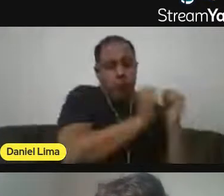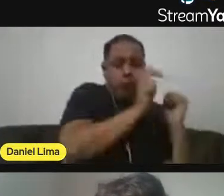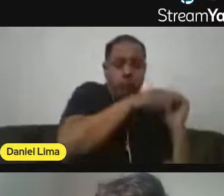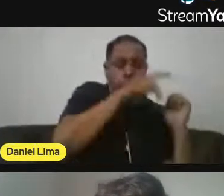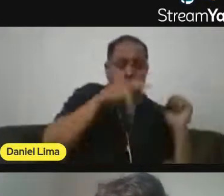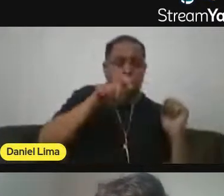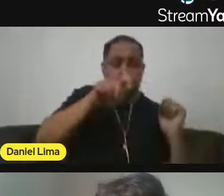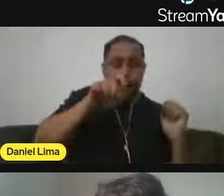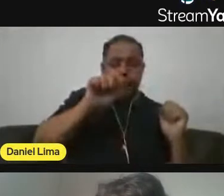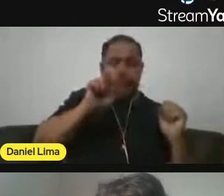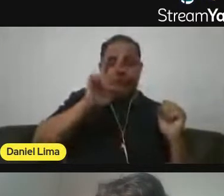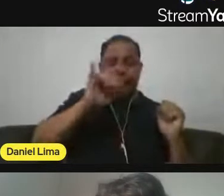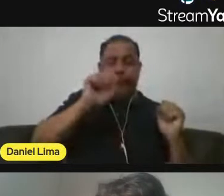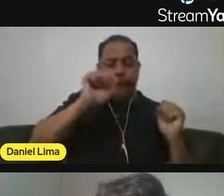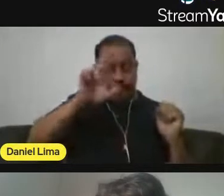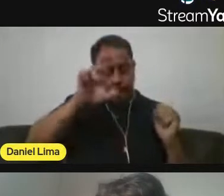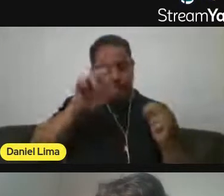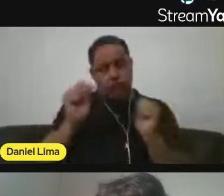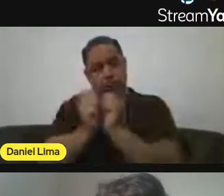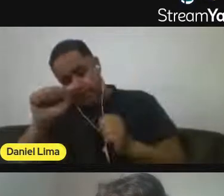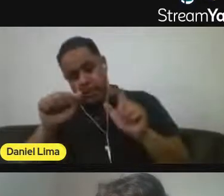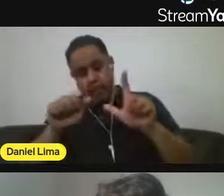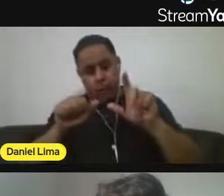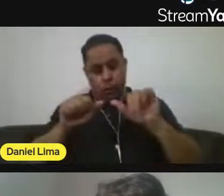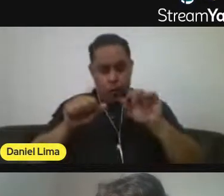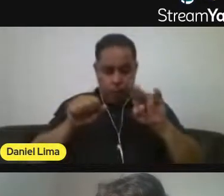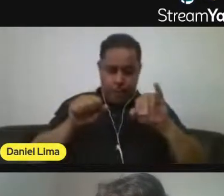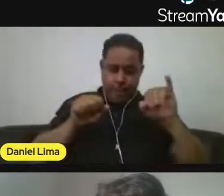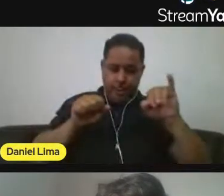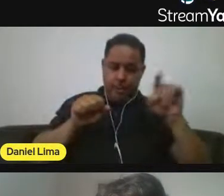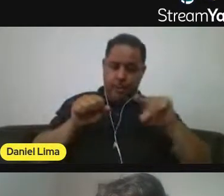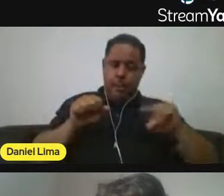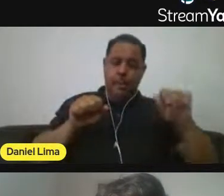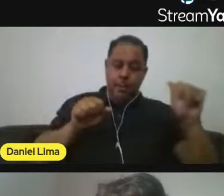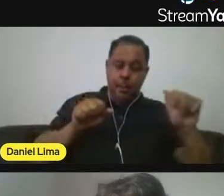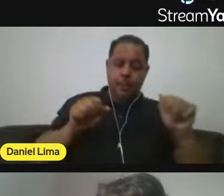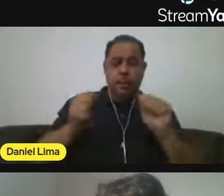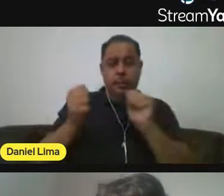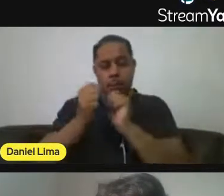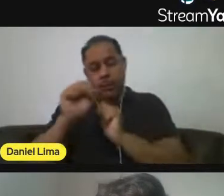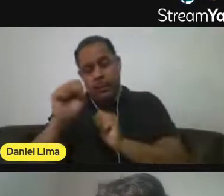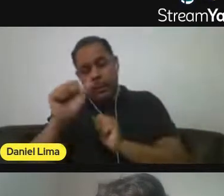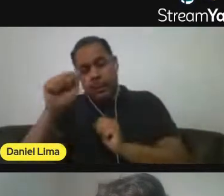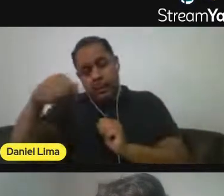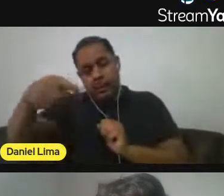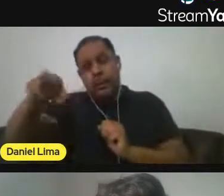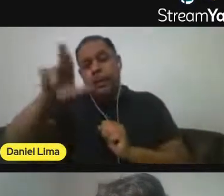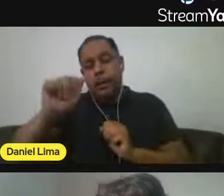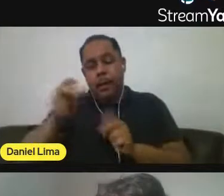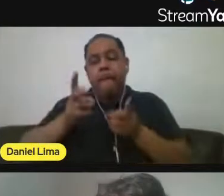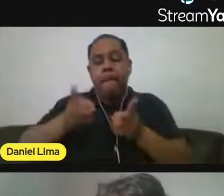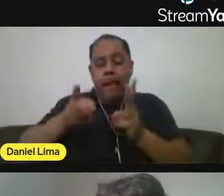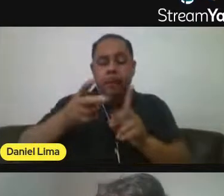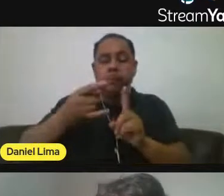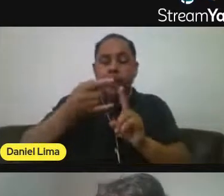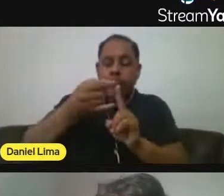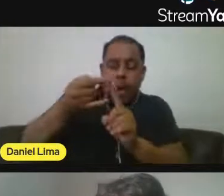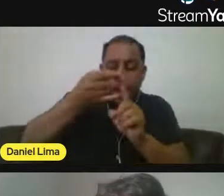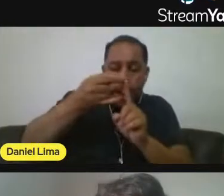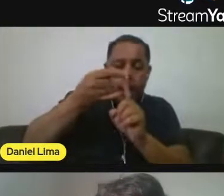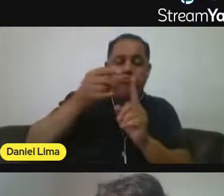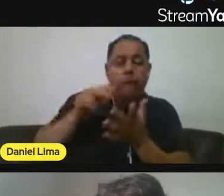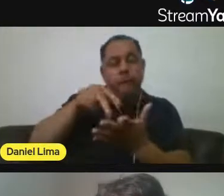a Sandra, né? Mesmo na live, onde a gente vai falar algo, a gente pode aprender,